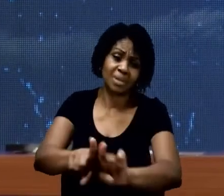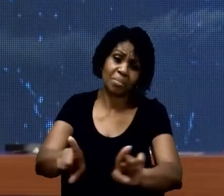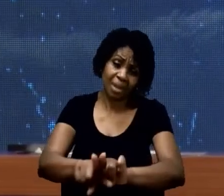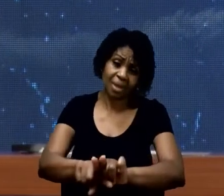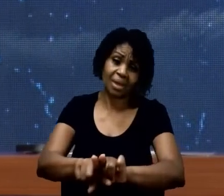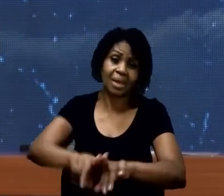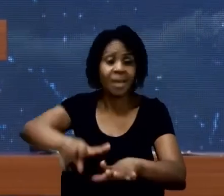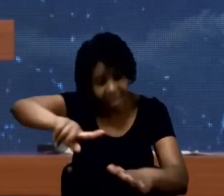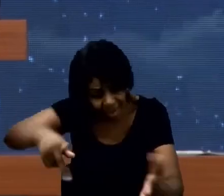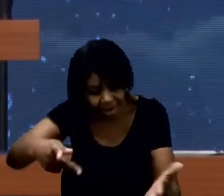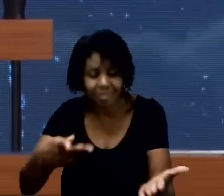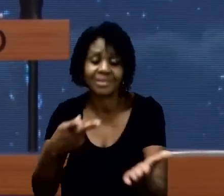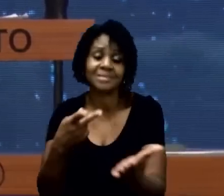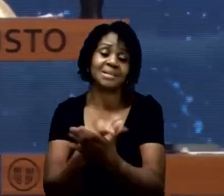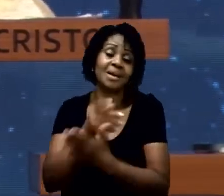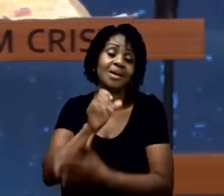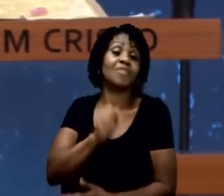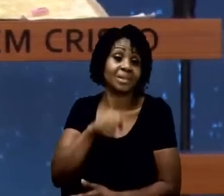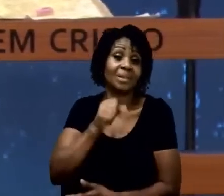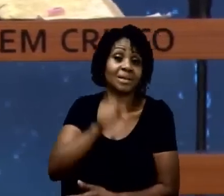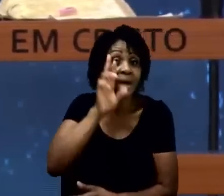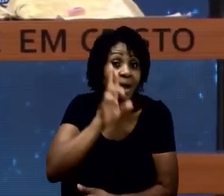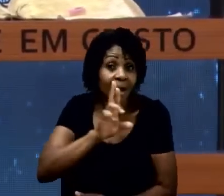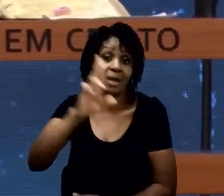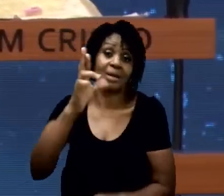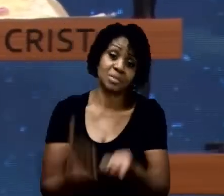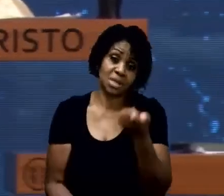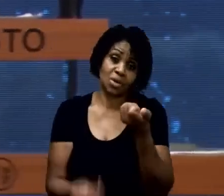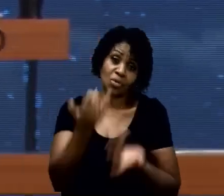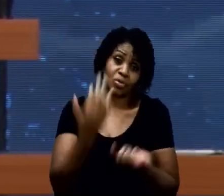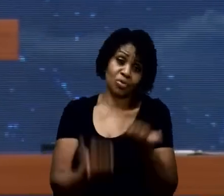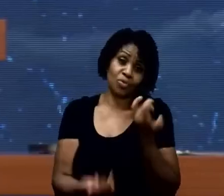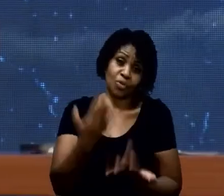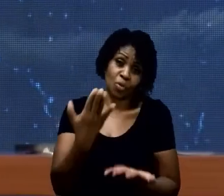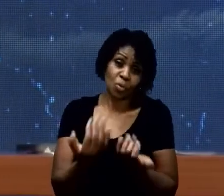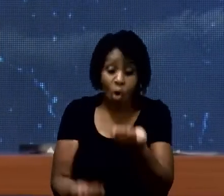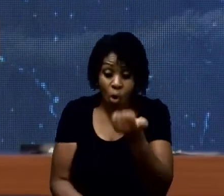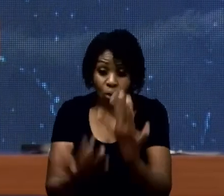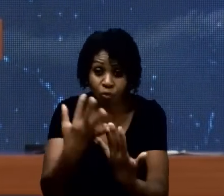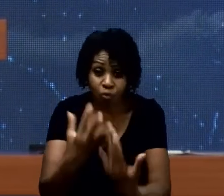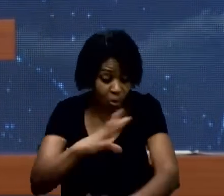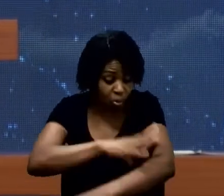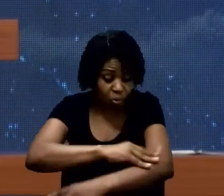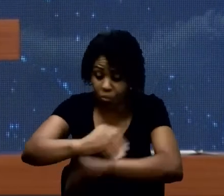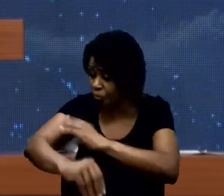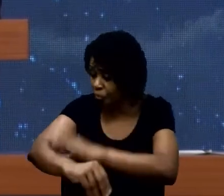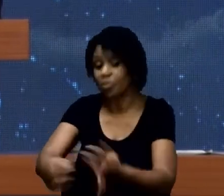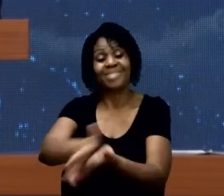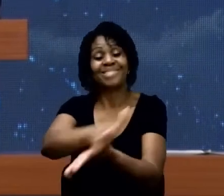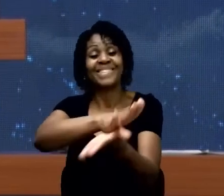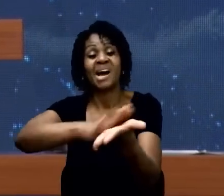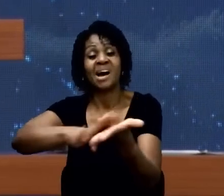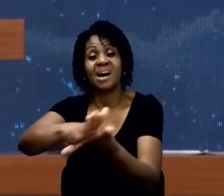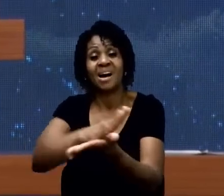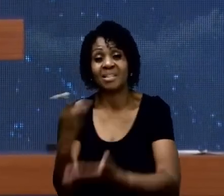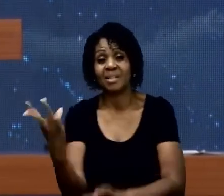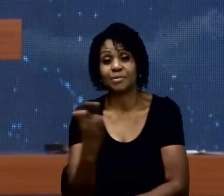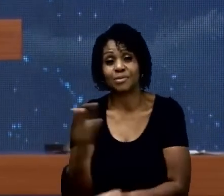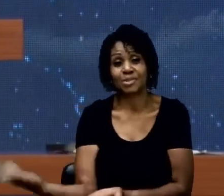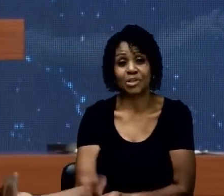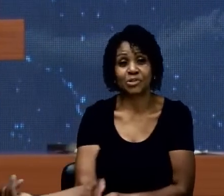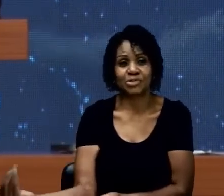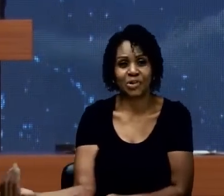E foi isso mesmo. Ele foi senhor sobre o fogo. E o fogo não pode destruir. Sadraque, Mesaque e